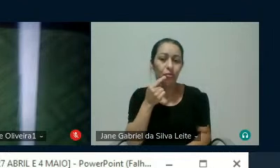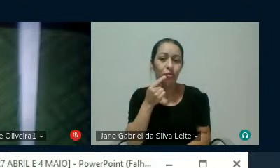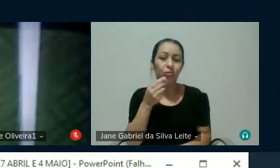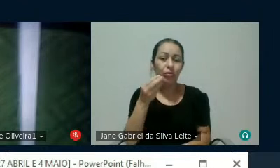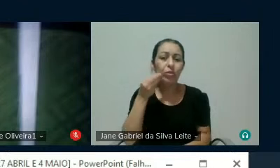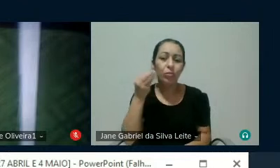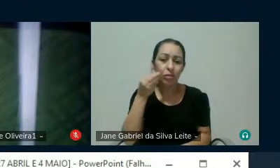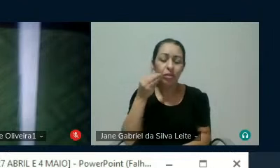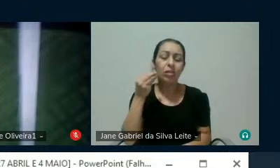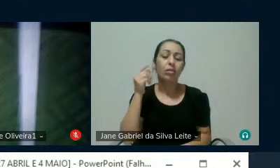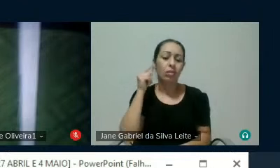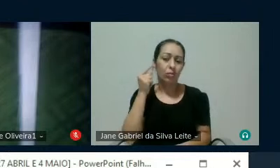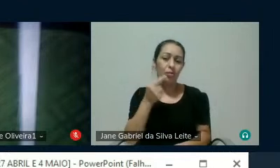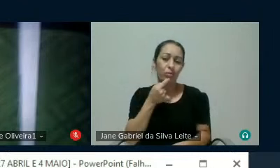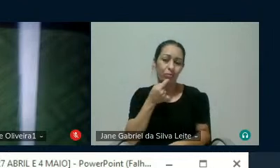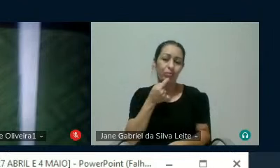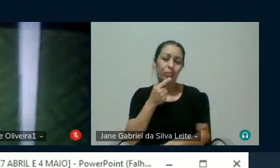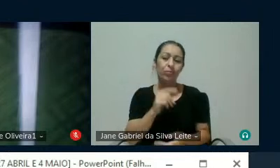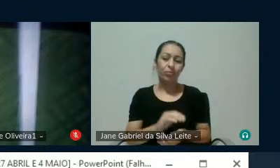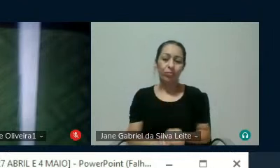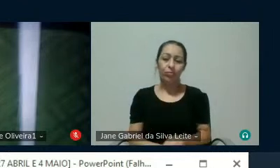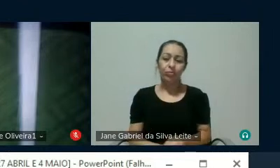Então, essa é uma forma de